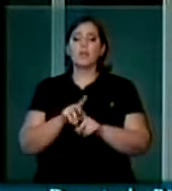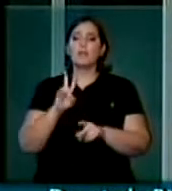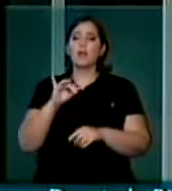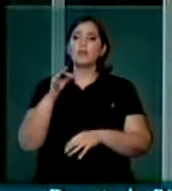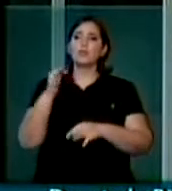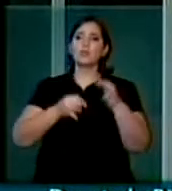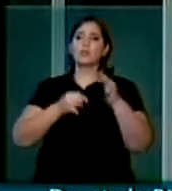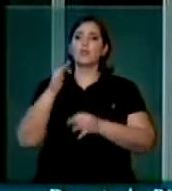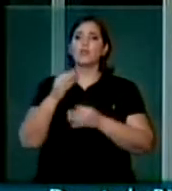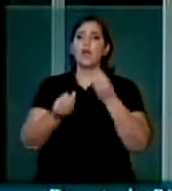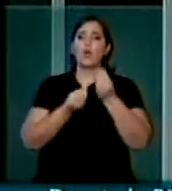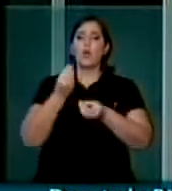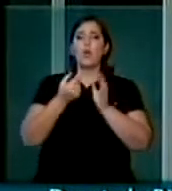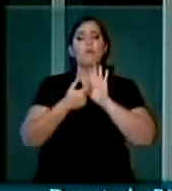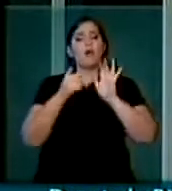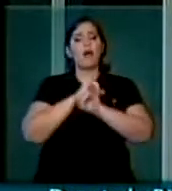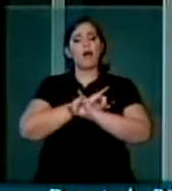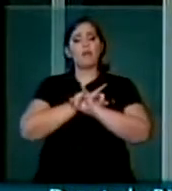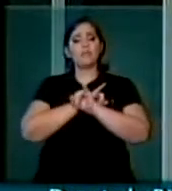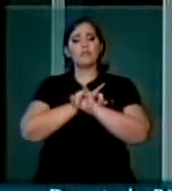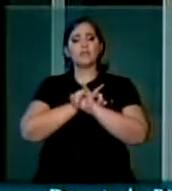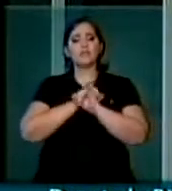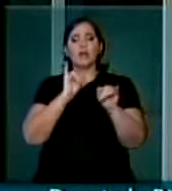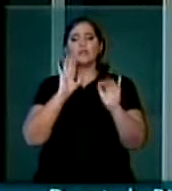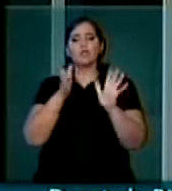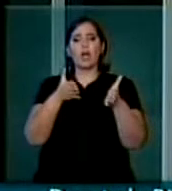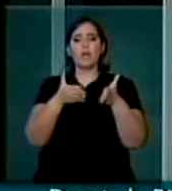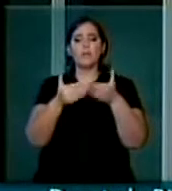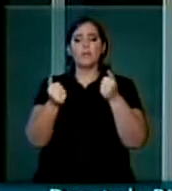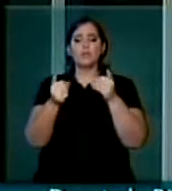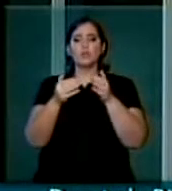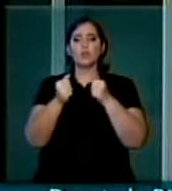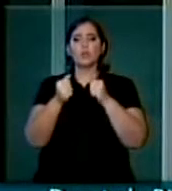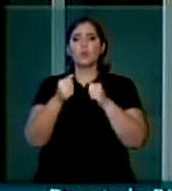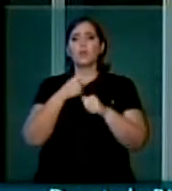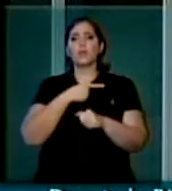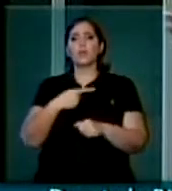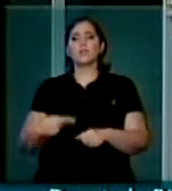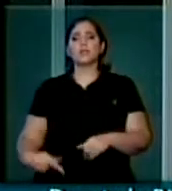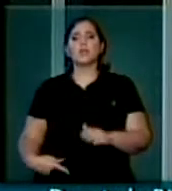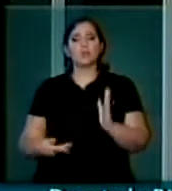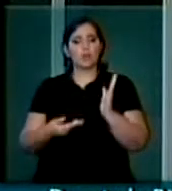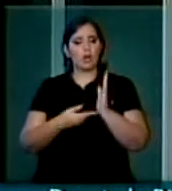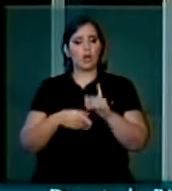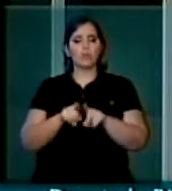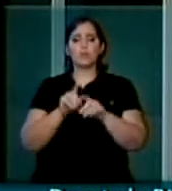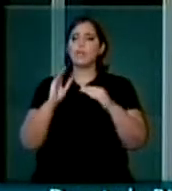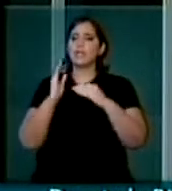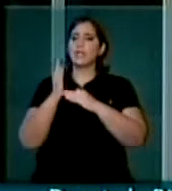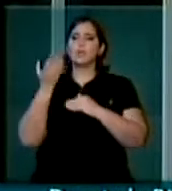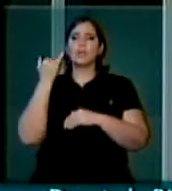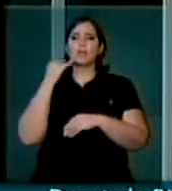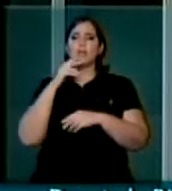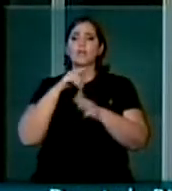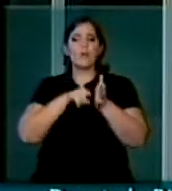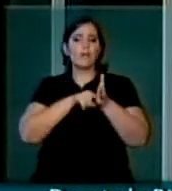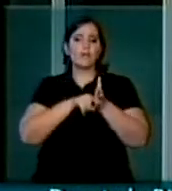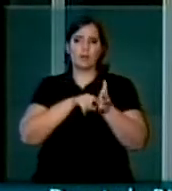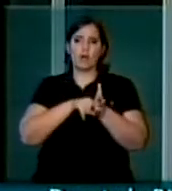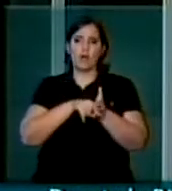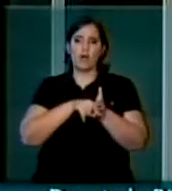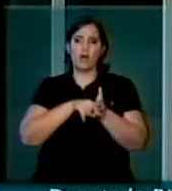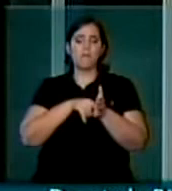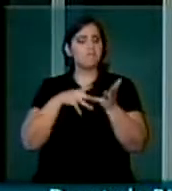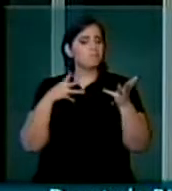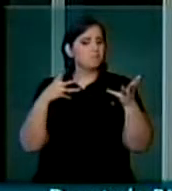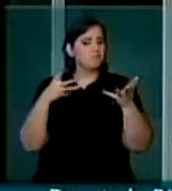justificar, afirmando ter pedido aos presidentes da Câmara e do Senado na época que investigassem a denúncia. Louvável